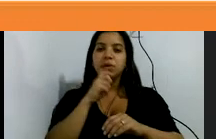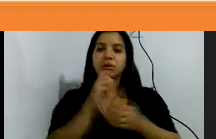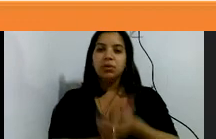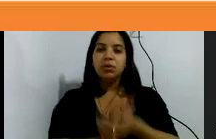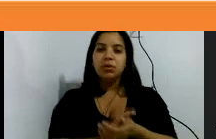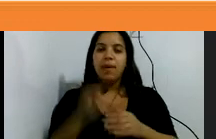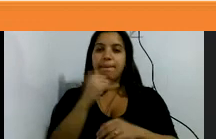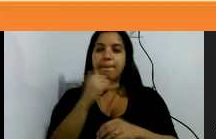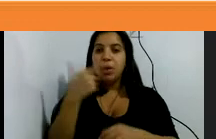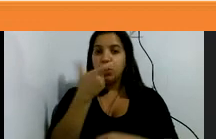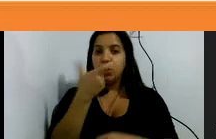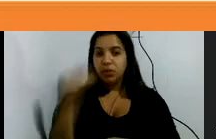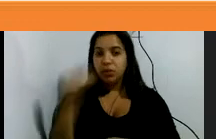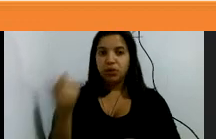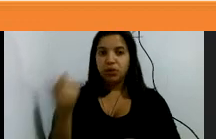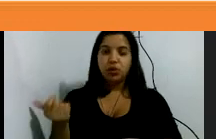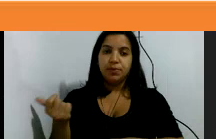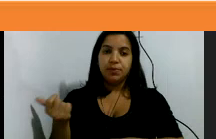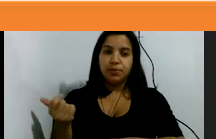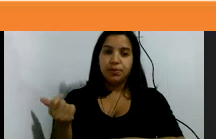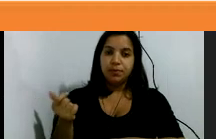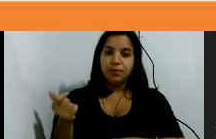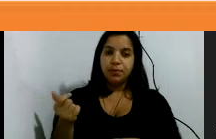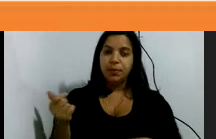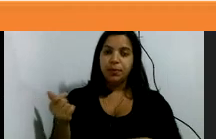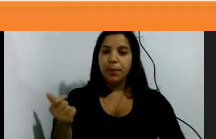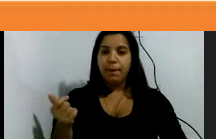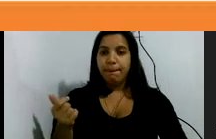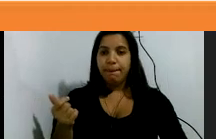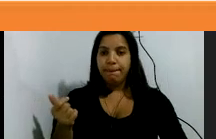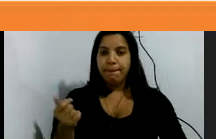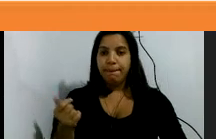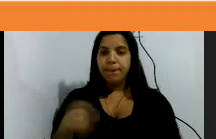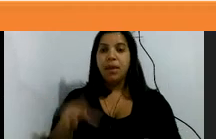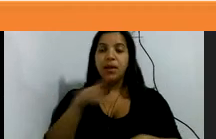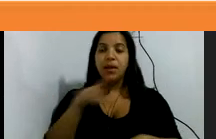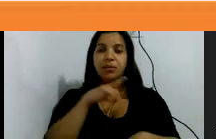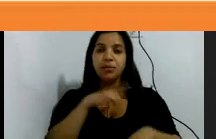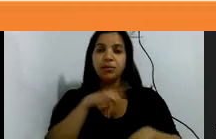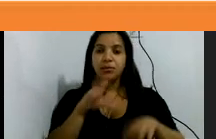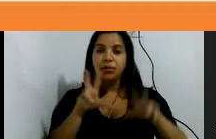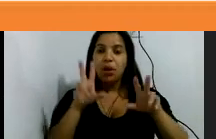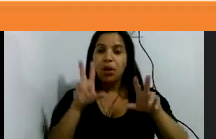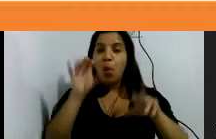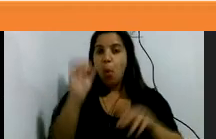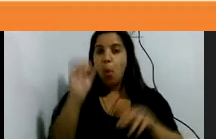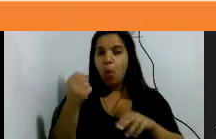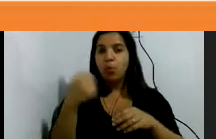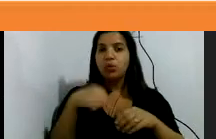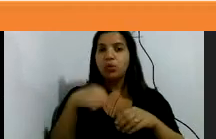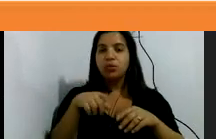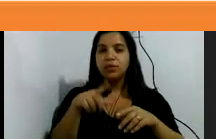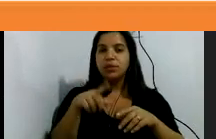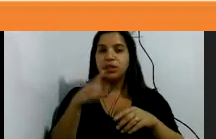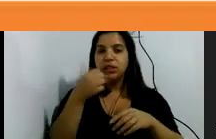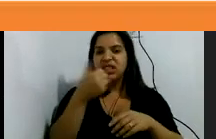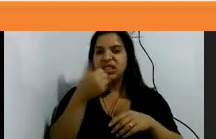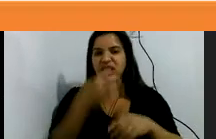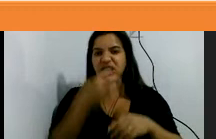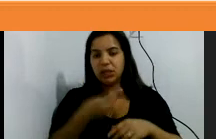menos 20. Então, eles contêm os fatores da coagulação, fator 8, fator